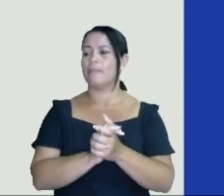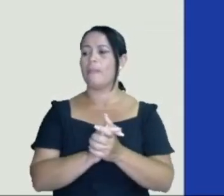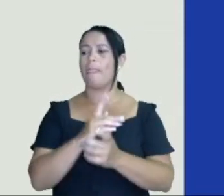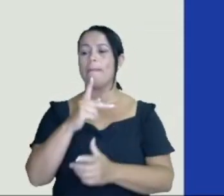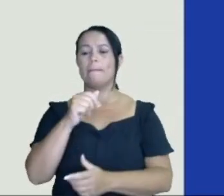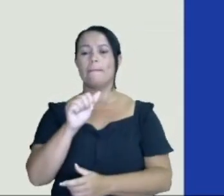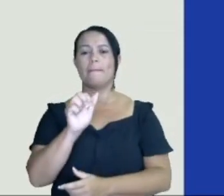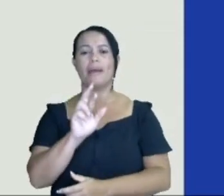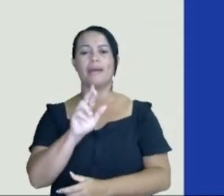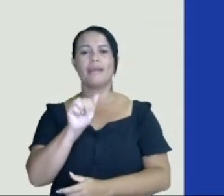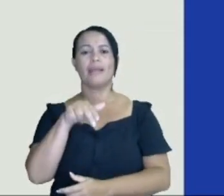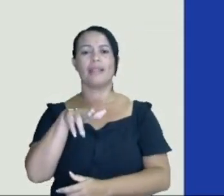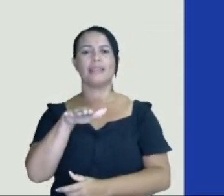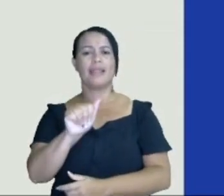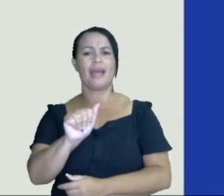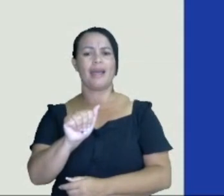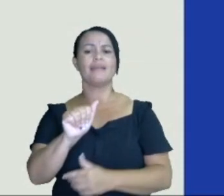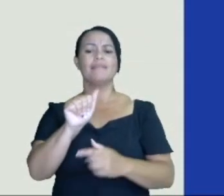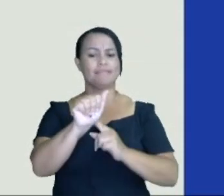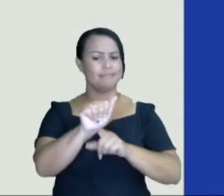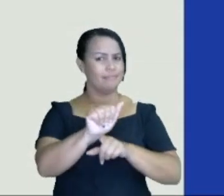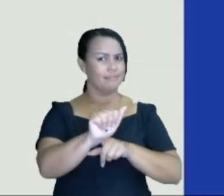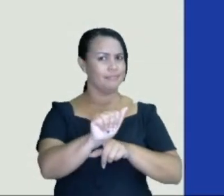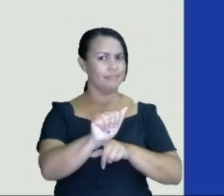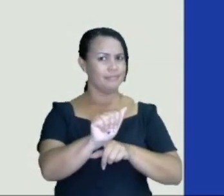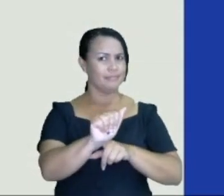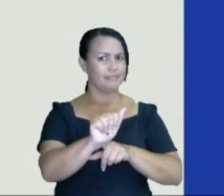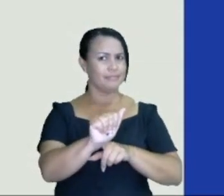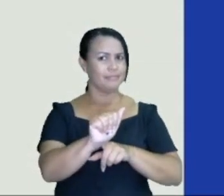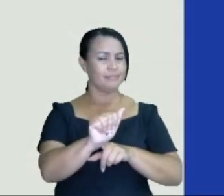Paraná. Paraná termina em A.